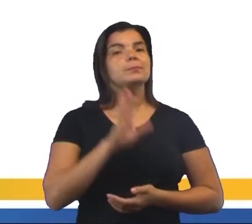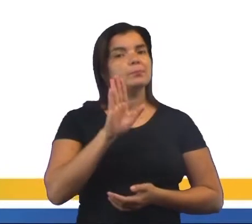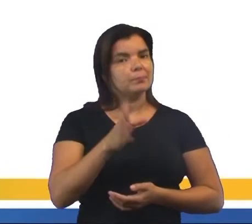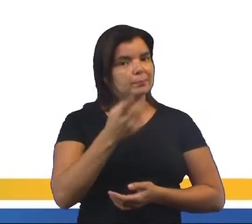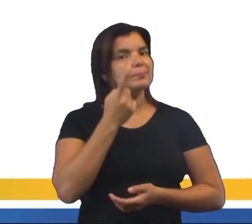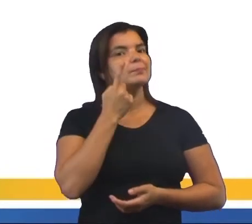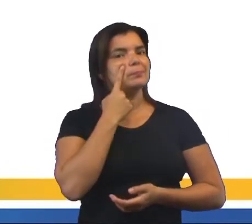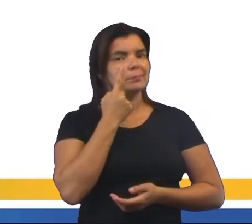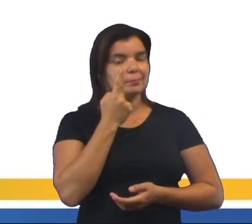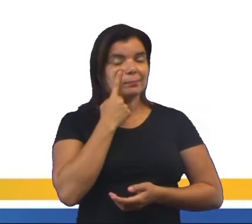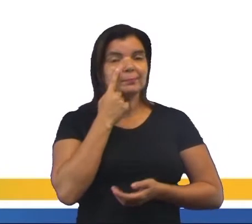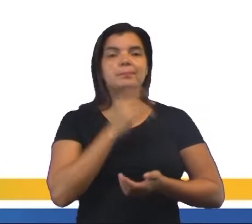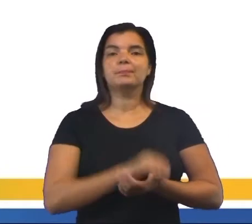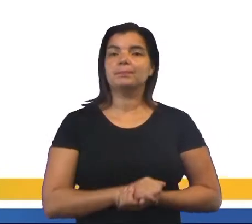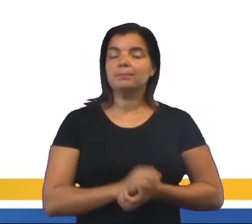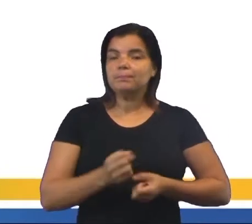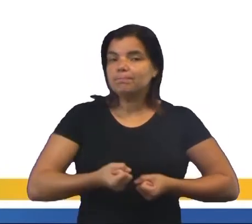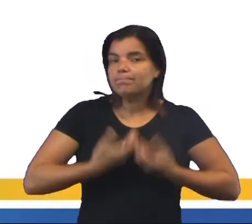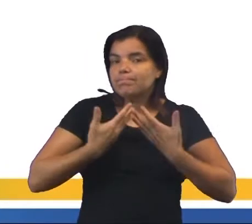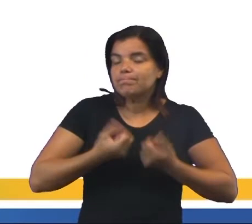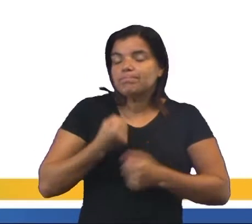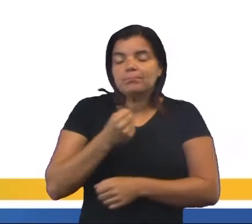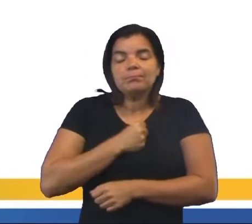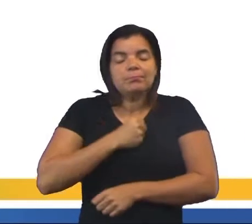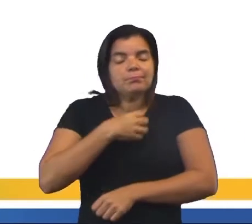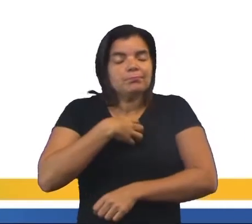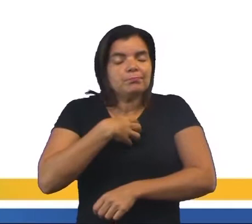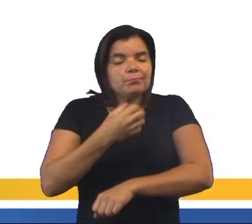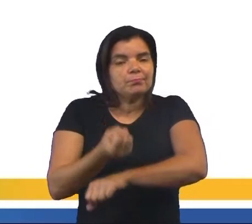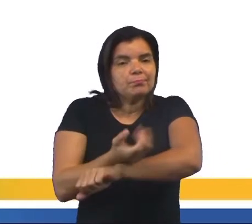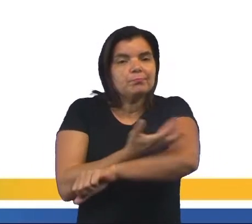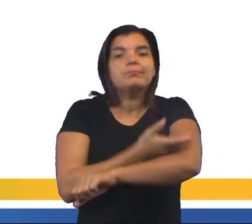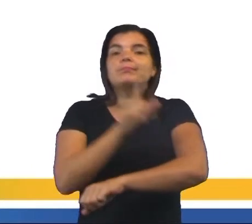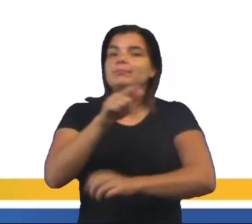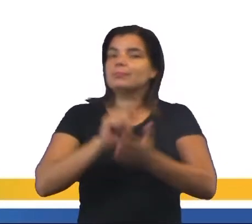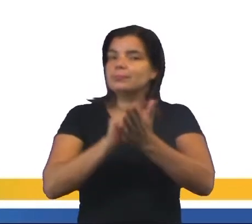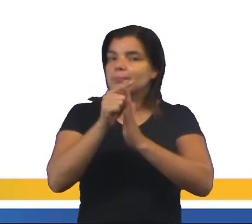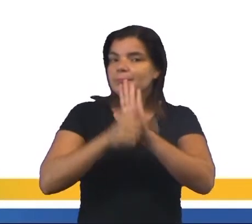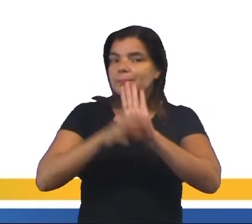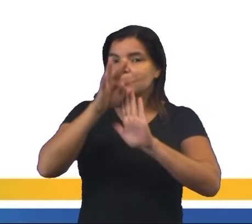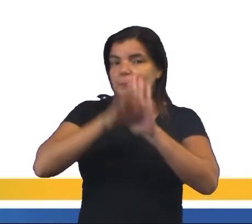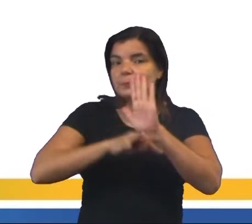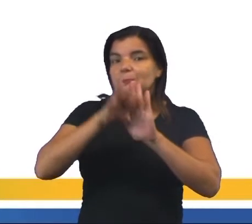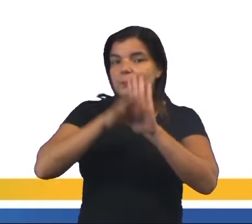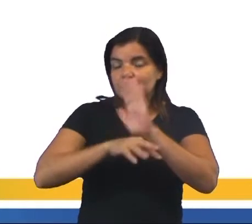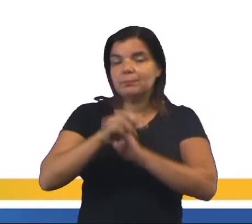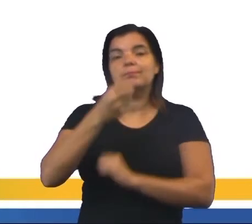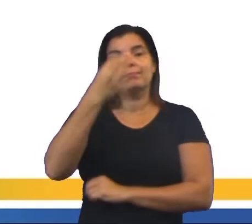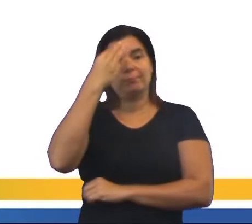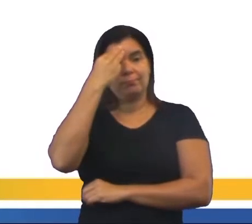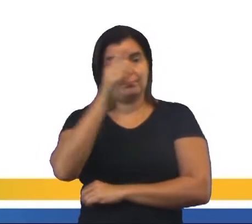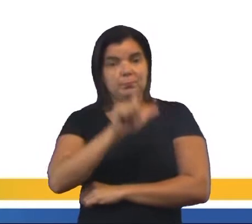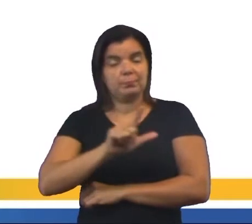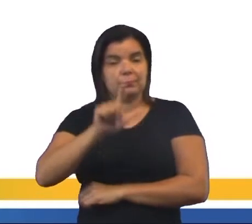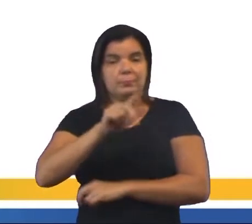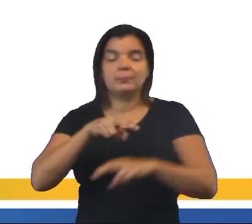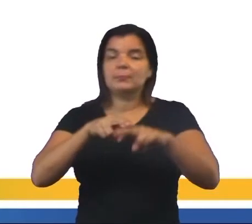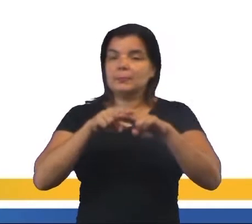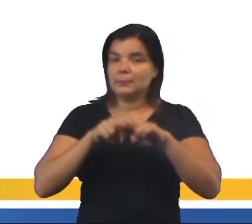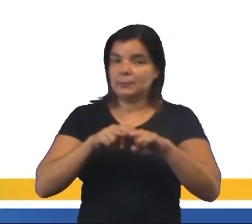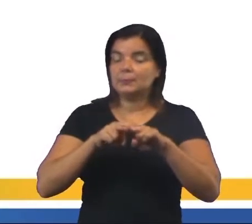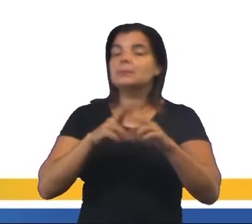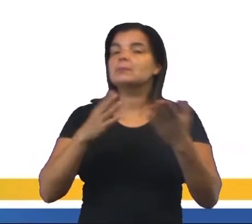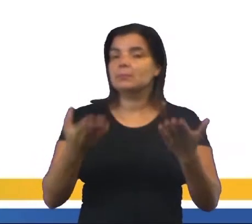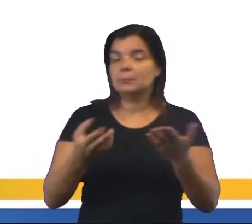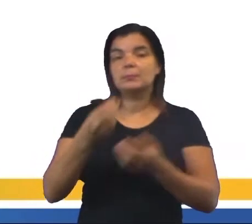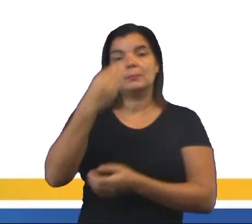vimos isso, que a expressão de sentimentos é uma marca do gênero memórias literárias. É por isso que o termo, ele